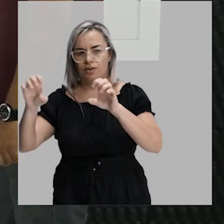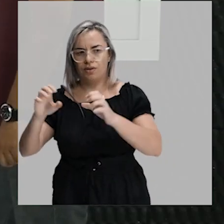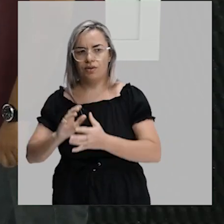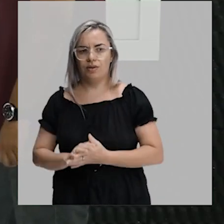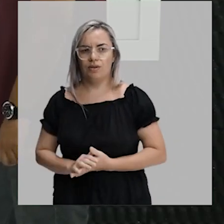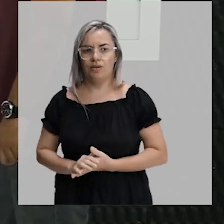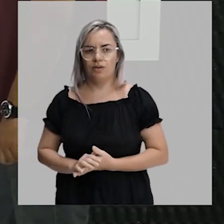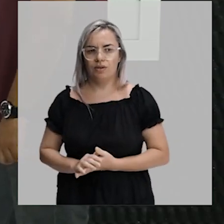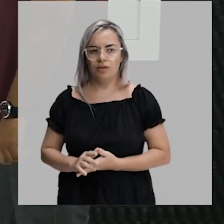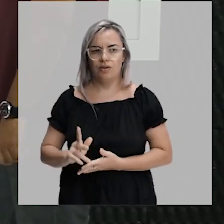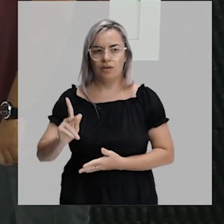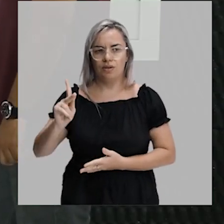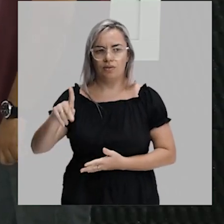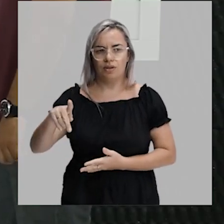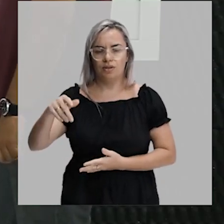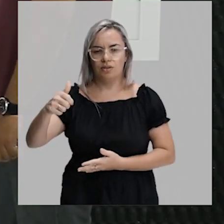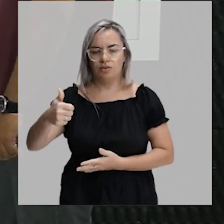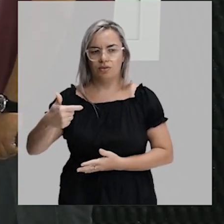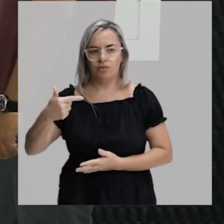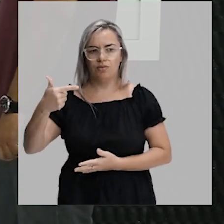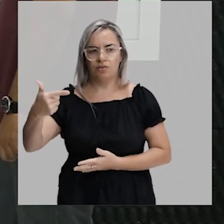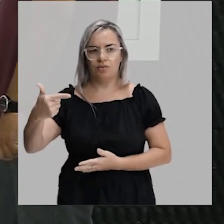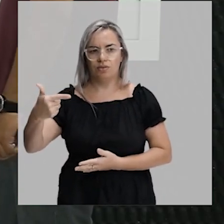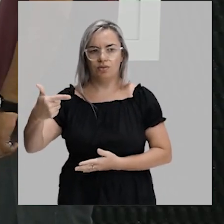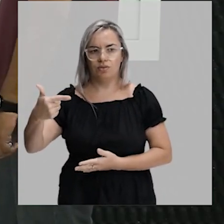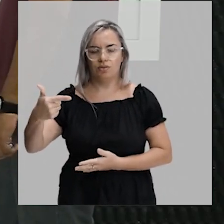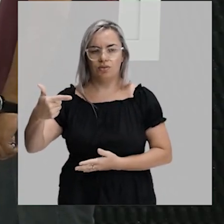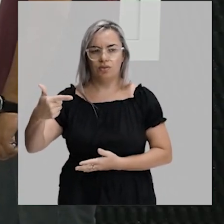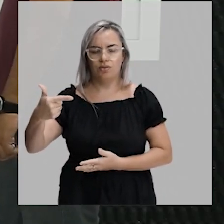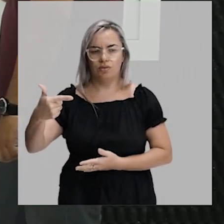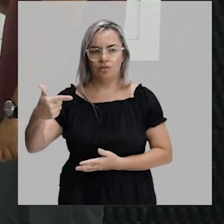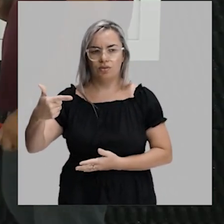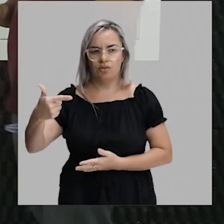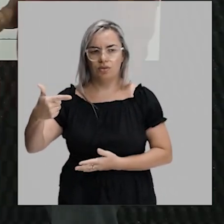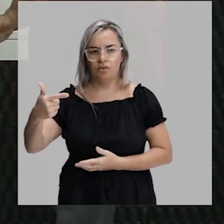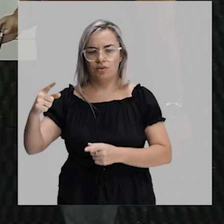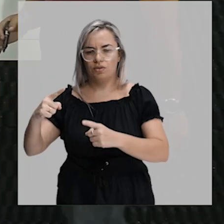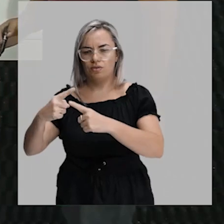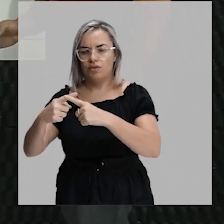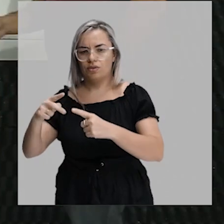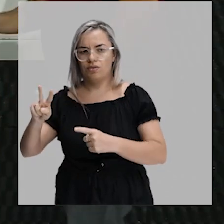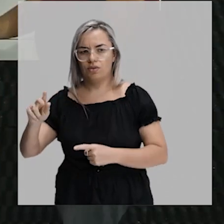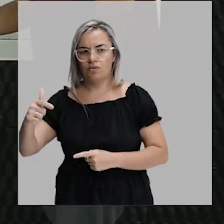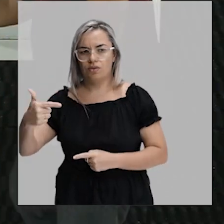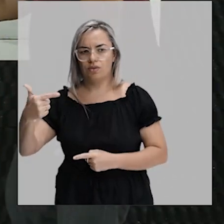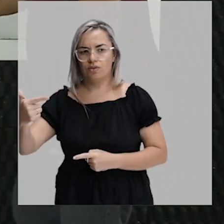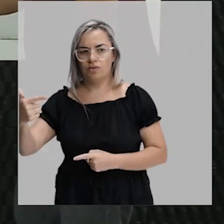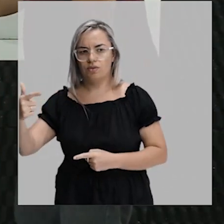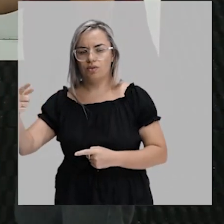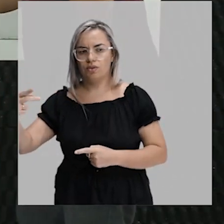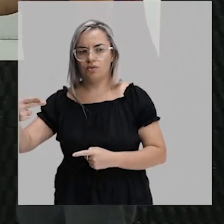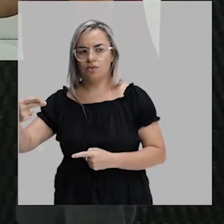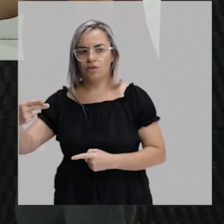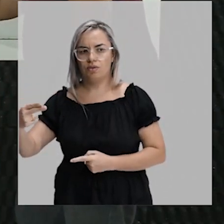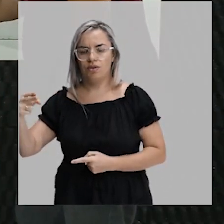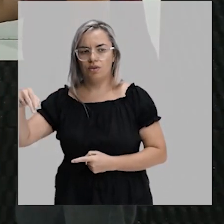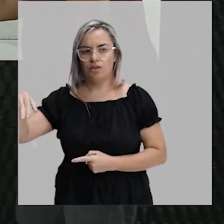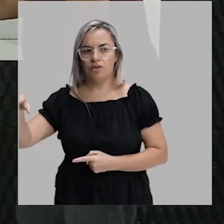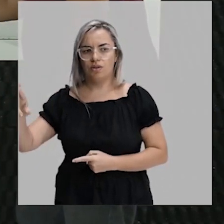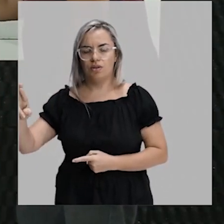pressão 2, volume 2, NR, temperatura 2, né? Arrumando um pouquinho mais a